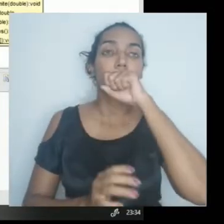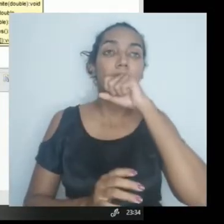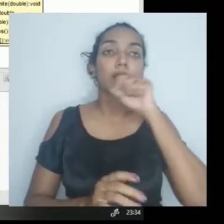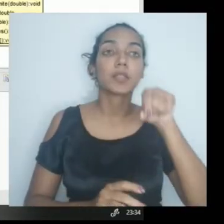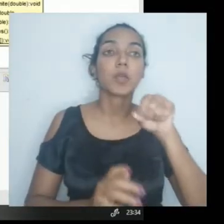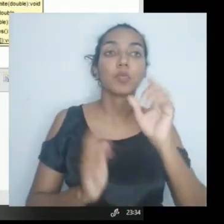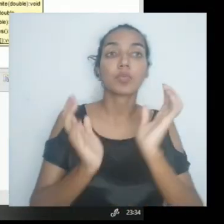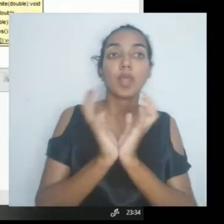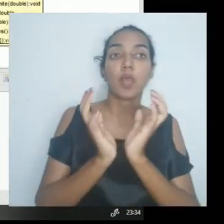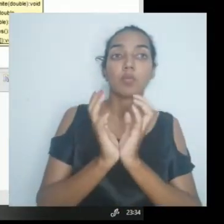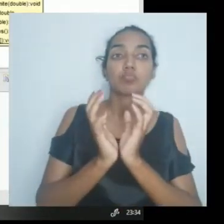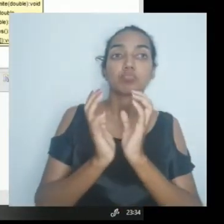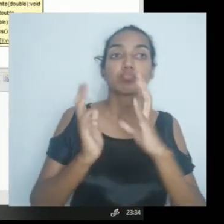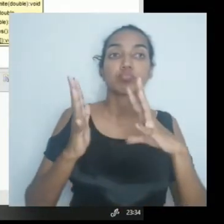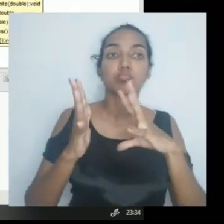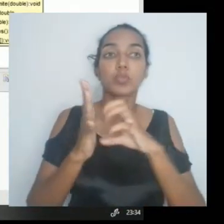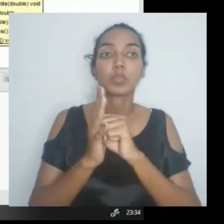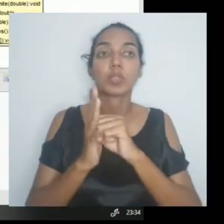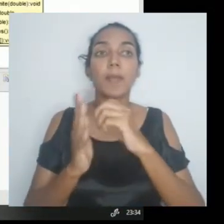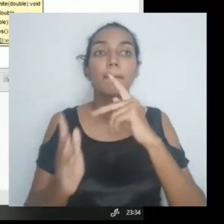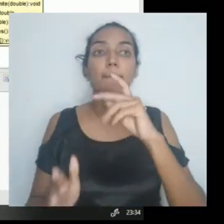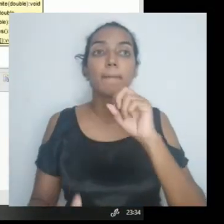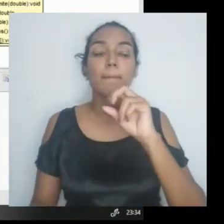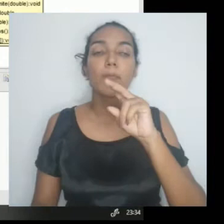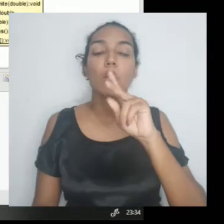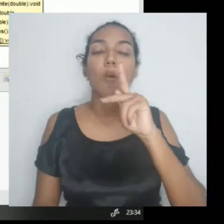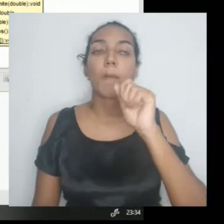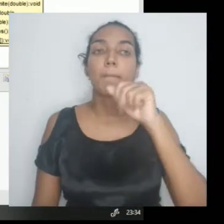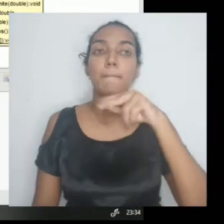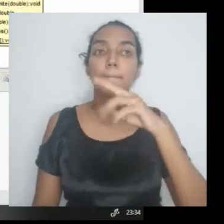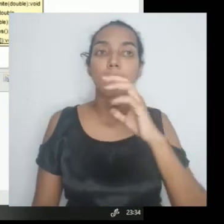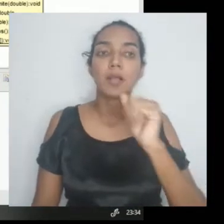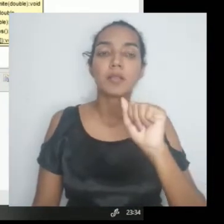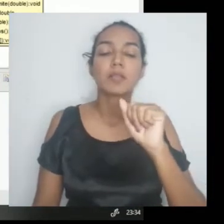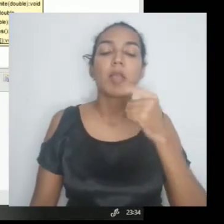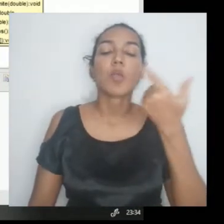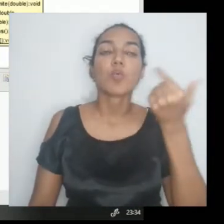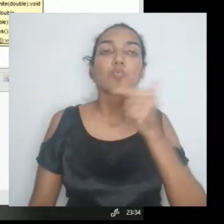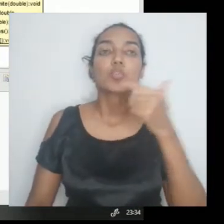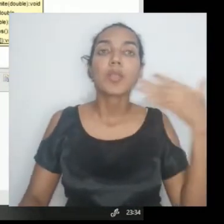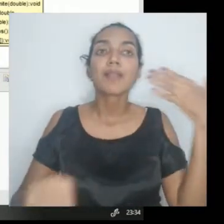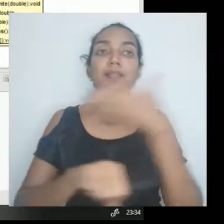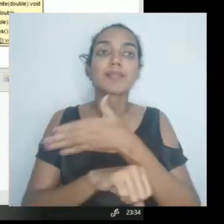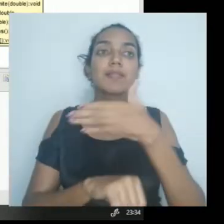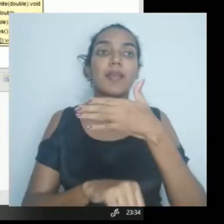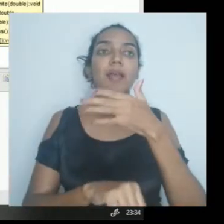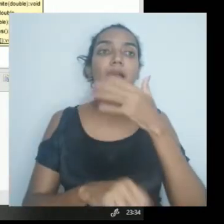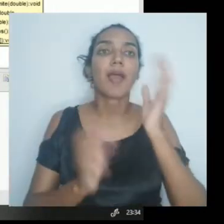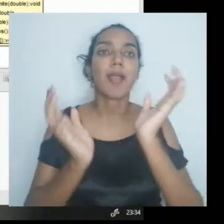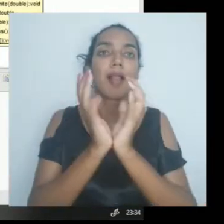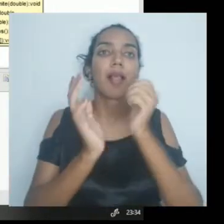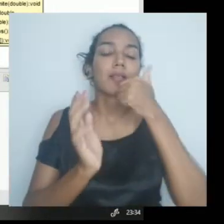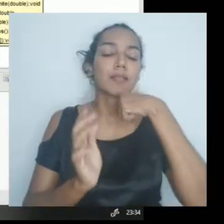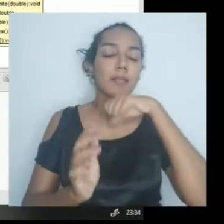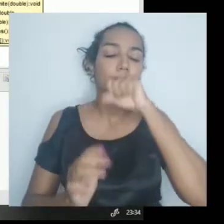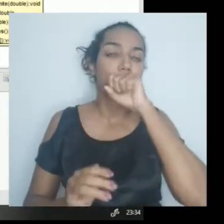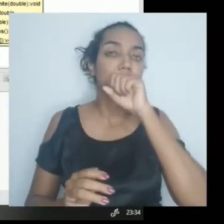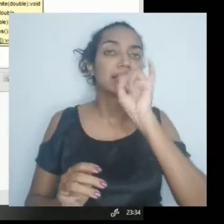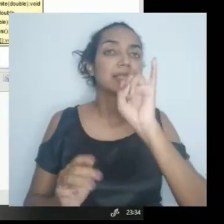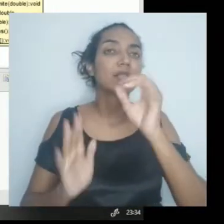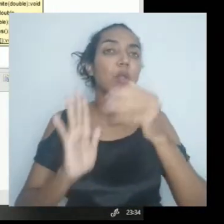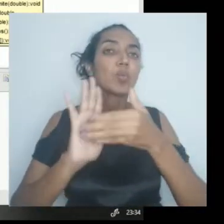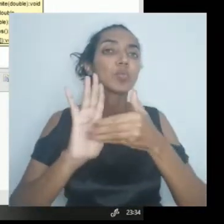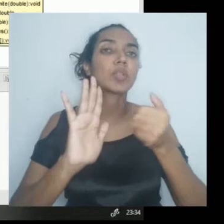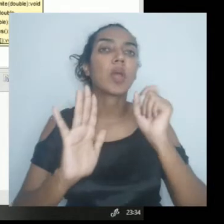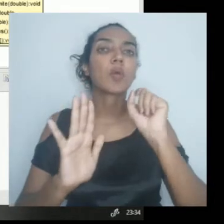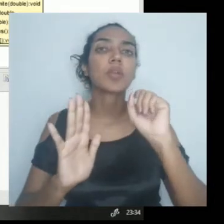da classe mãe, da superclasse. O que acontece se eu remover esse cara aqui? Vejam que ele traz um erro de compilação. Isso pode até ser estranho